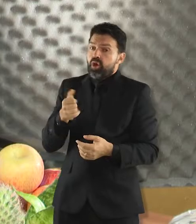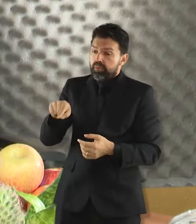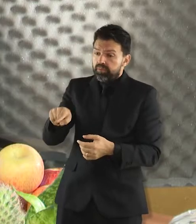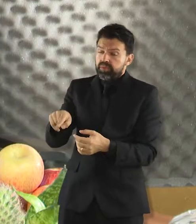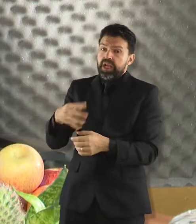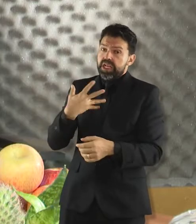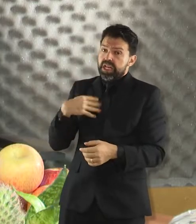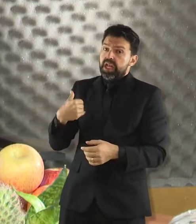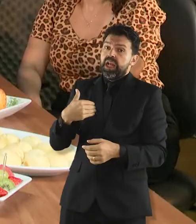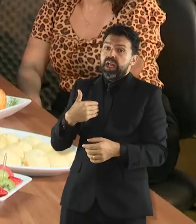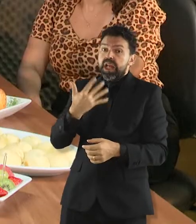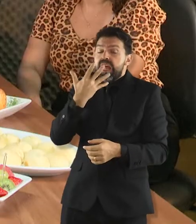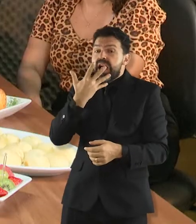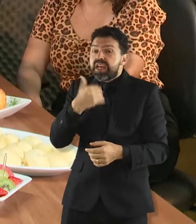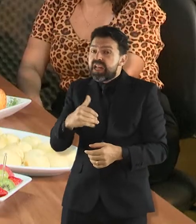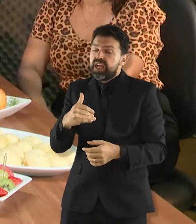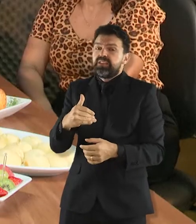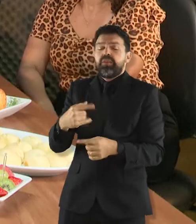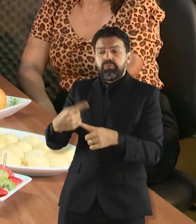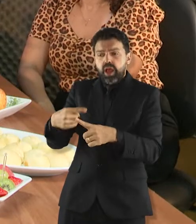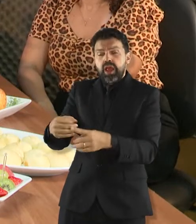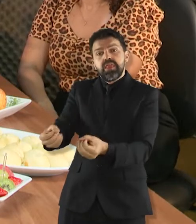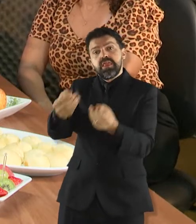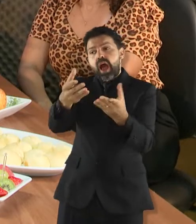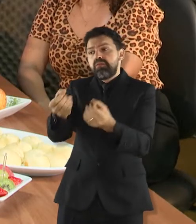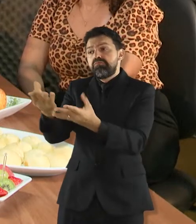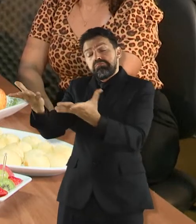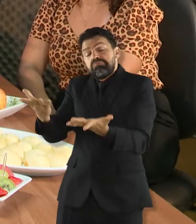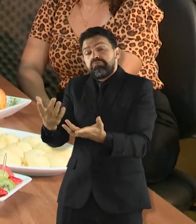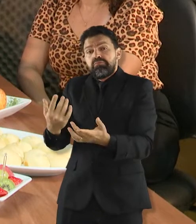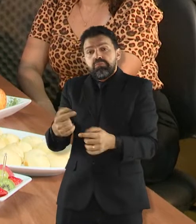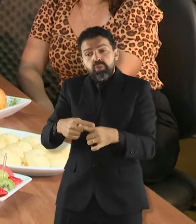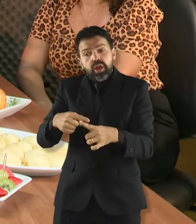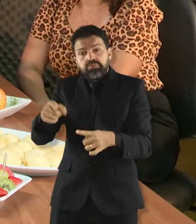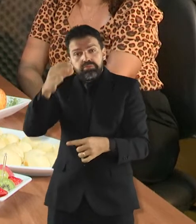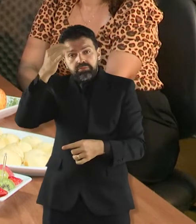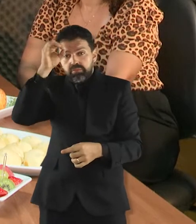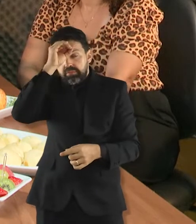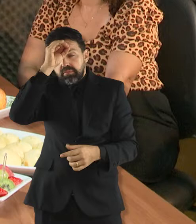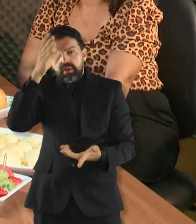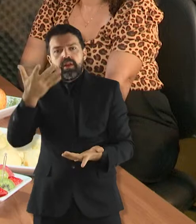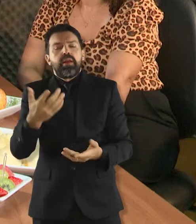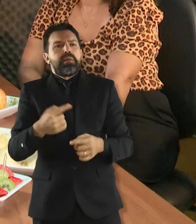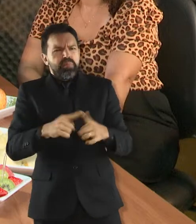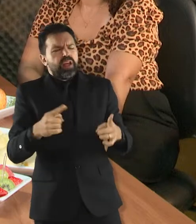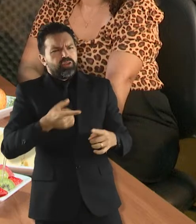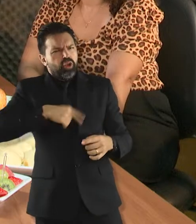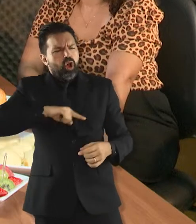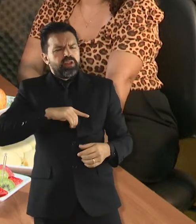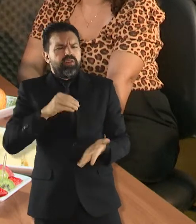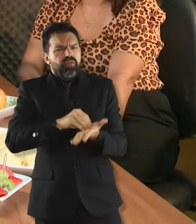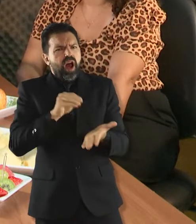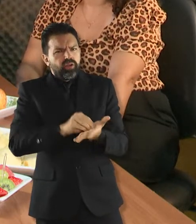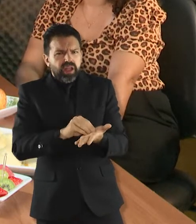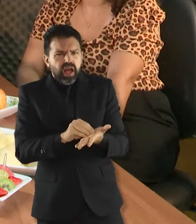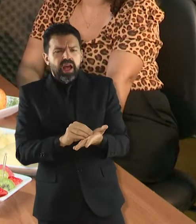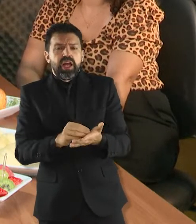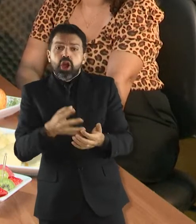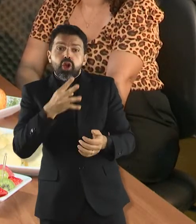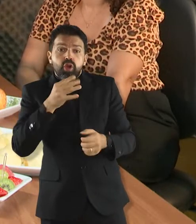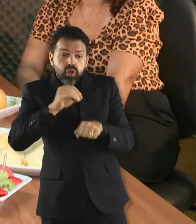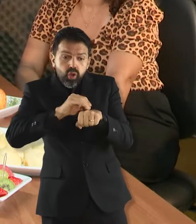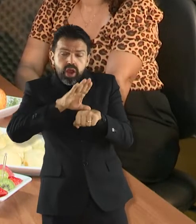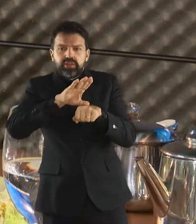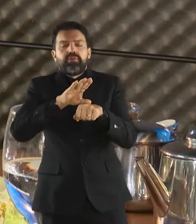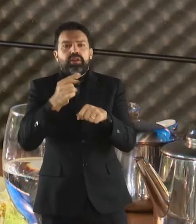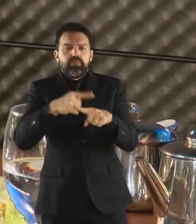pessoa. E a gente tem uma formação, né? Apesar da falta de instrução, a gente tem uma formação moral muito boa em casa. Então, isso é que é o importante. E a